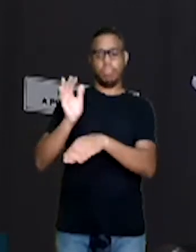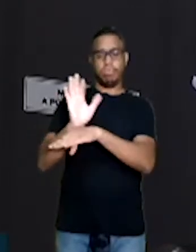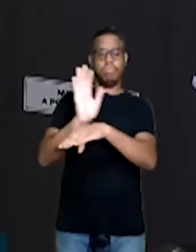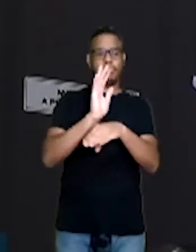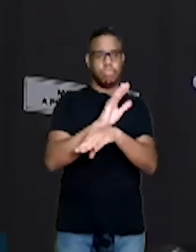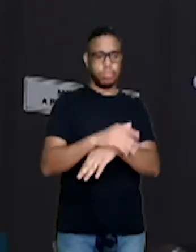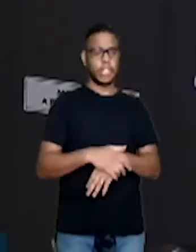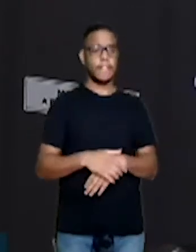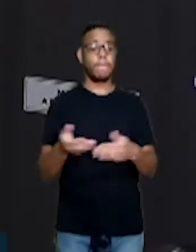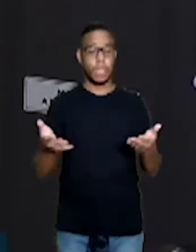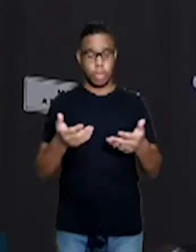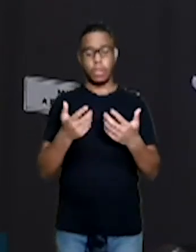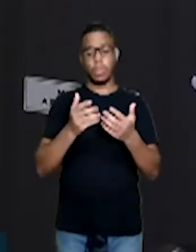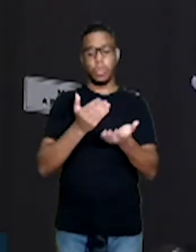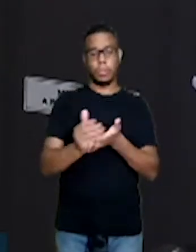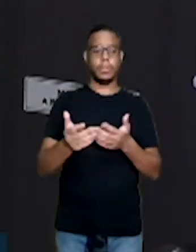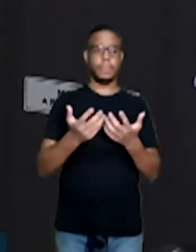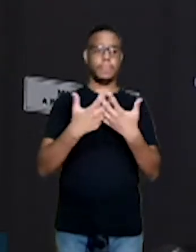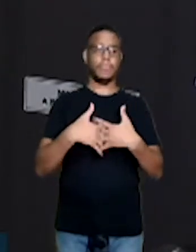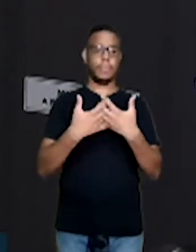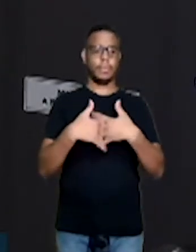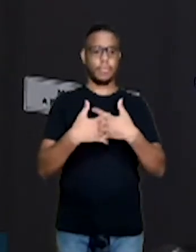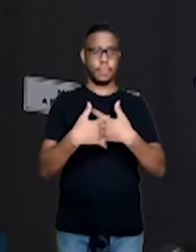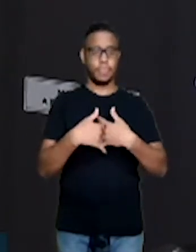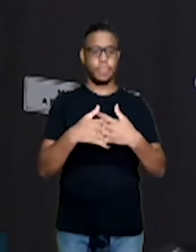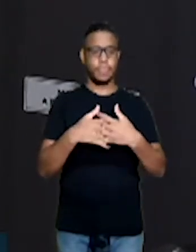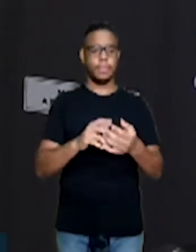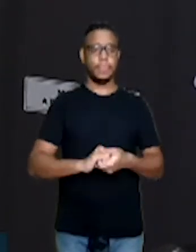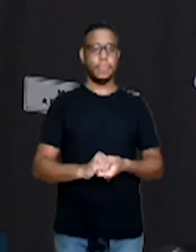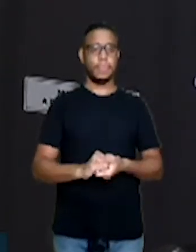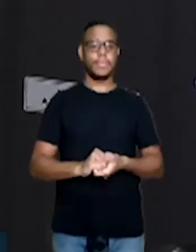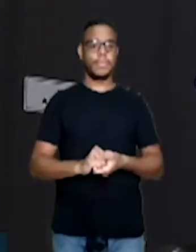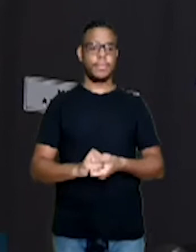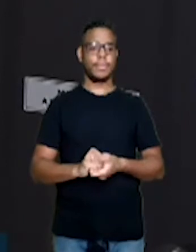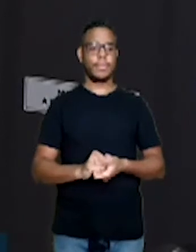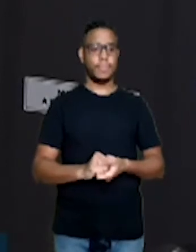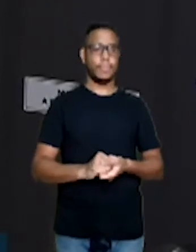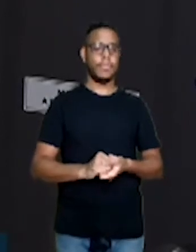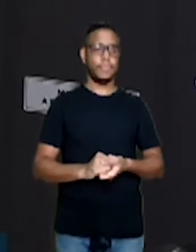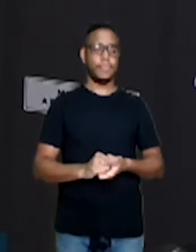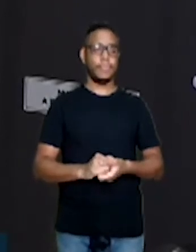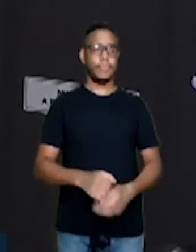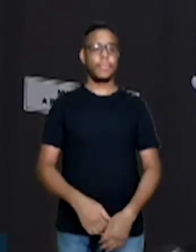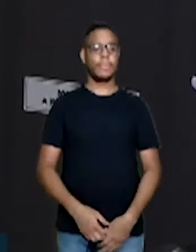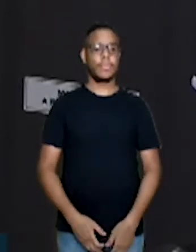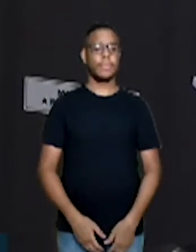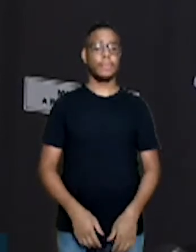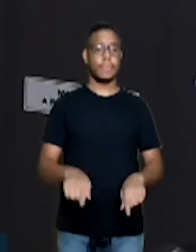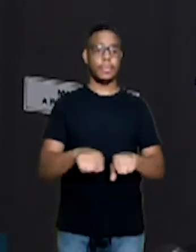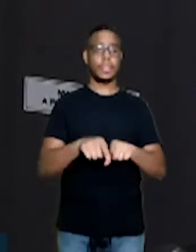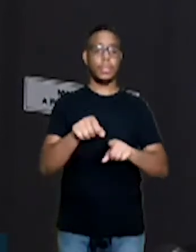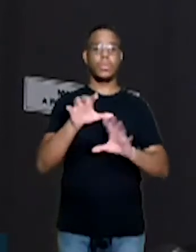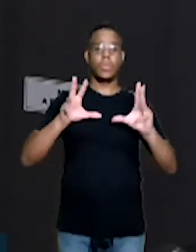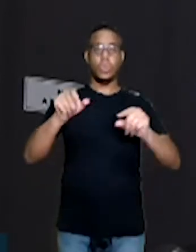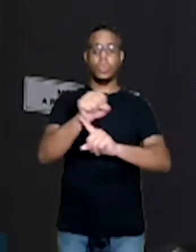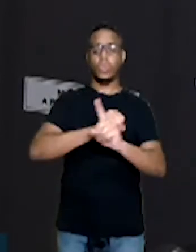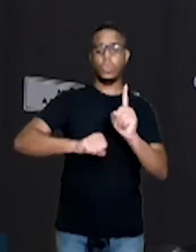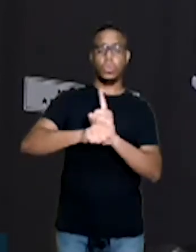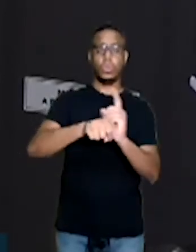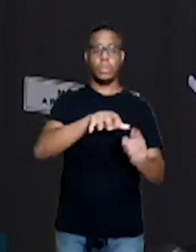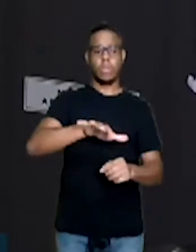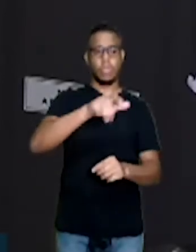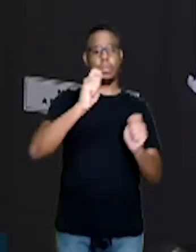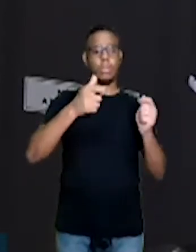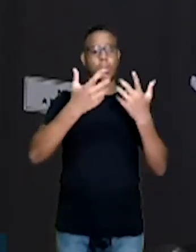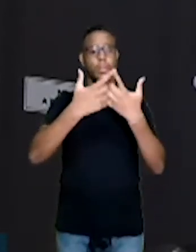de reflexão e, obviamente, um momento para toda a sociedade que possa refletir sobre